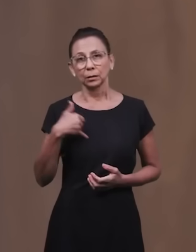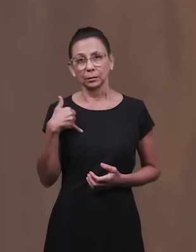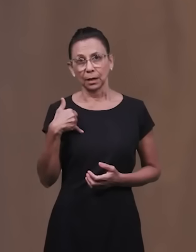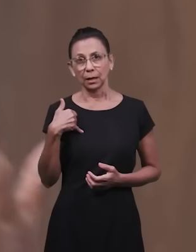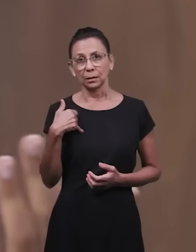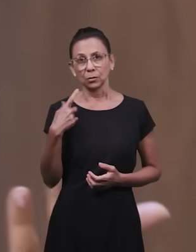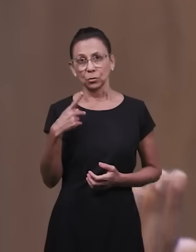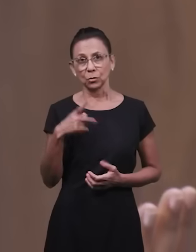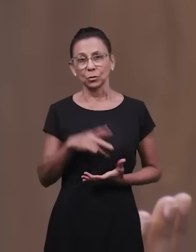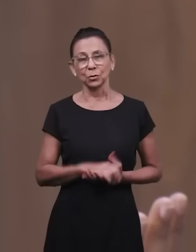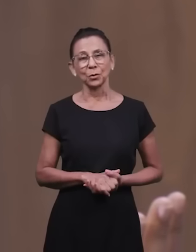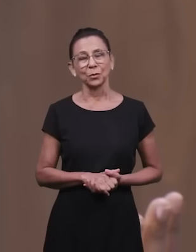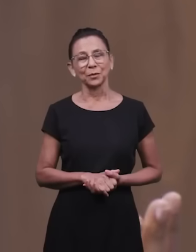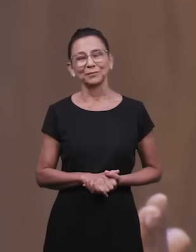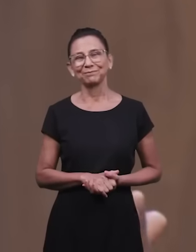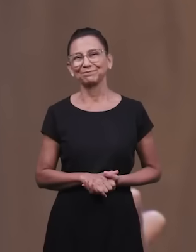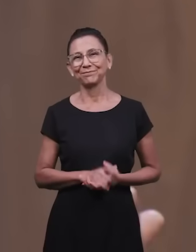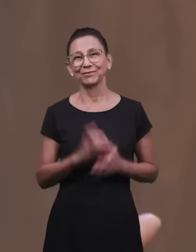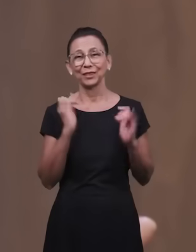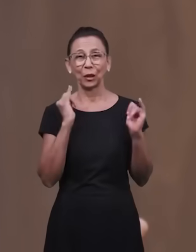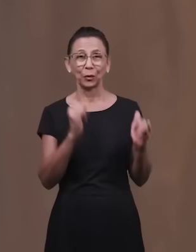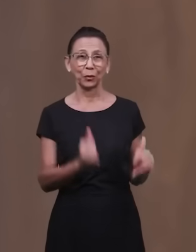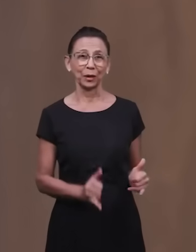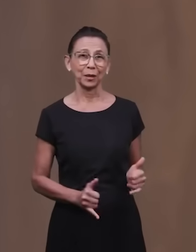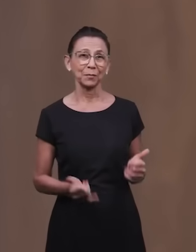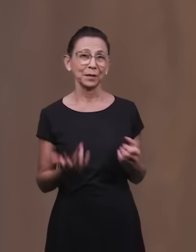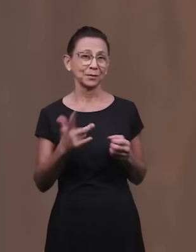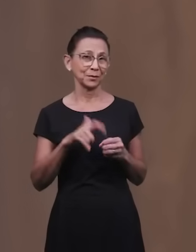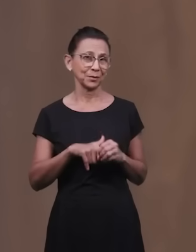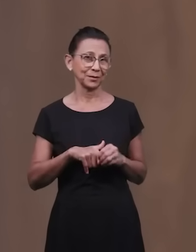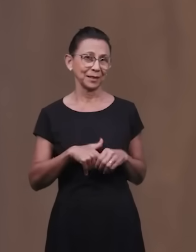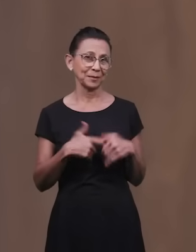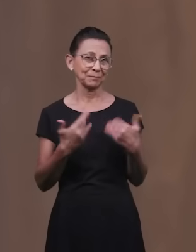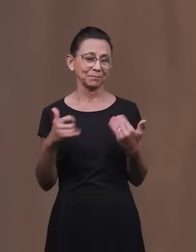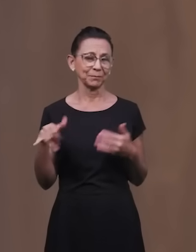Observe que a cidade que você tem, nunca mais você vai ter.